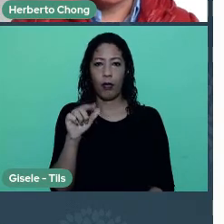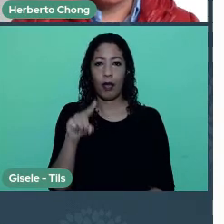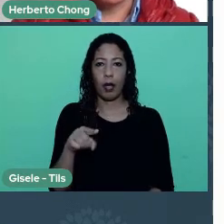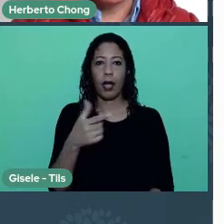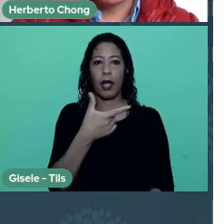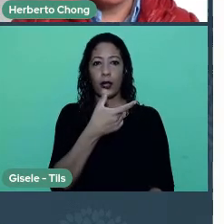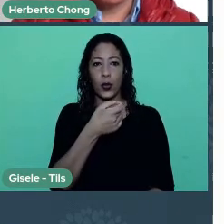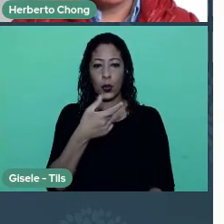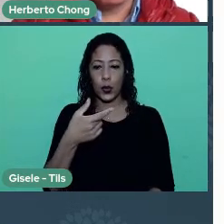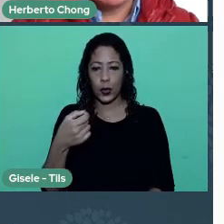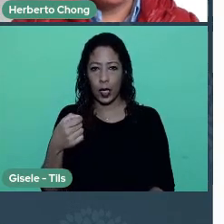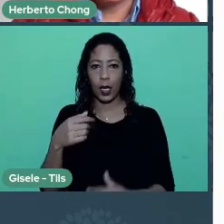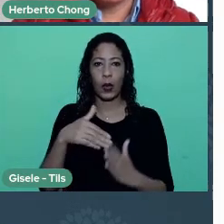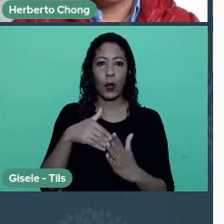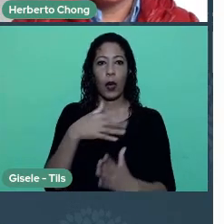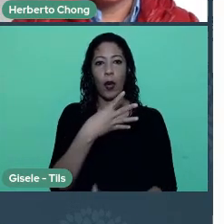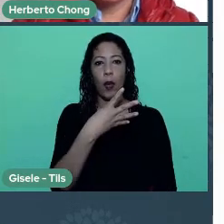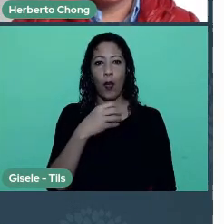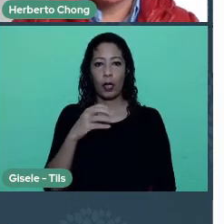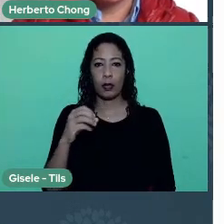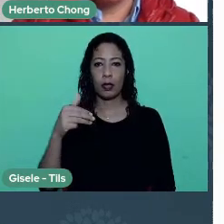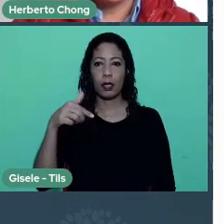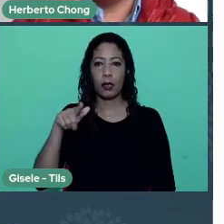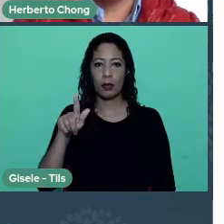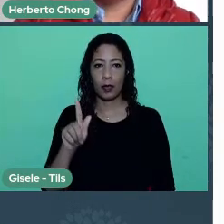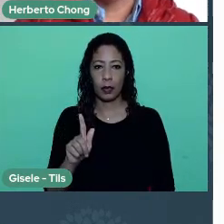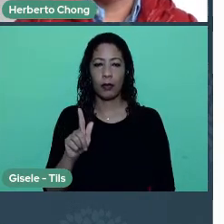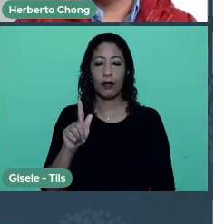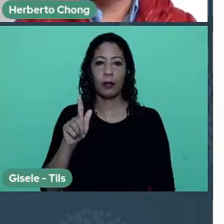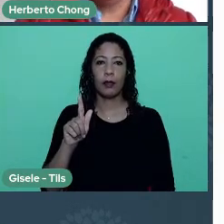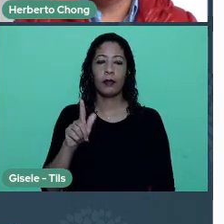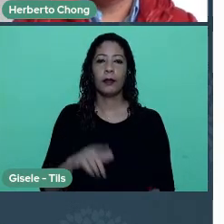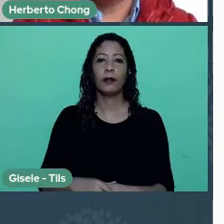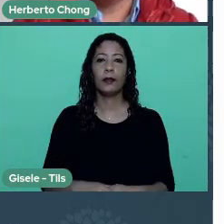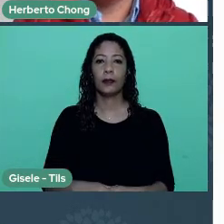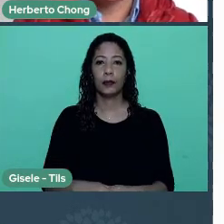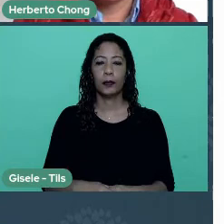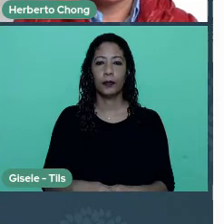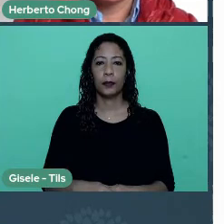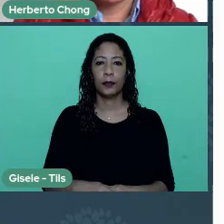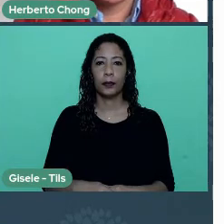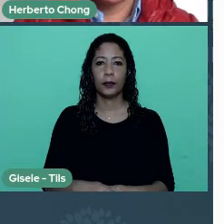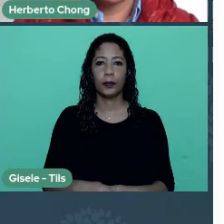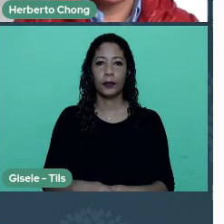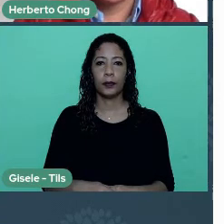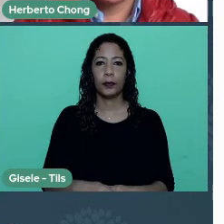a 400 microgramas ou mais de 400 microgramas numa dose alta. Seguinte.